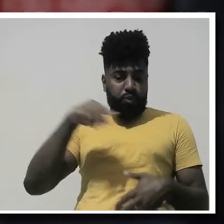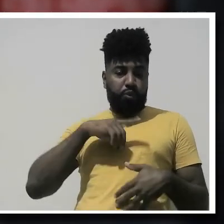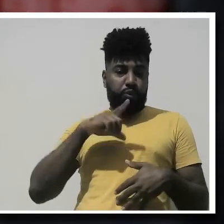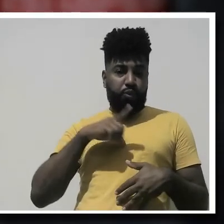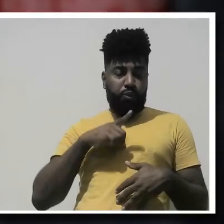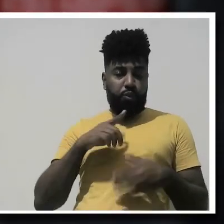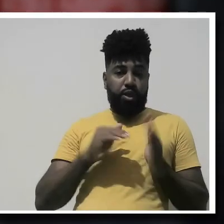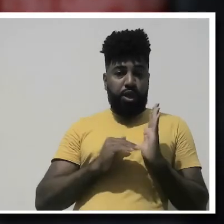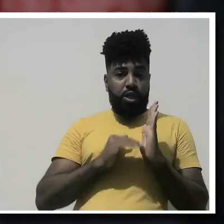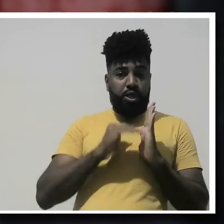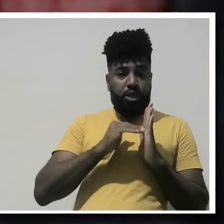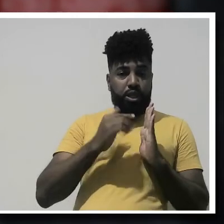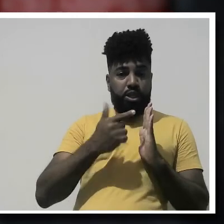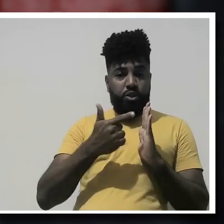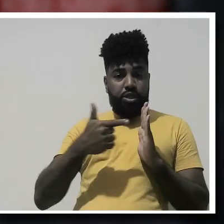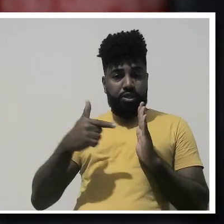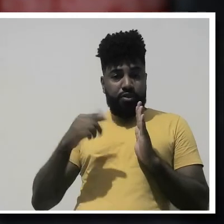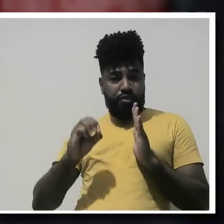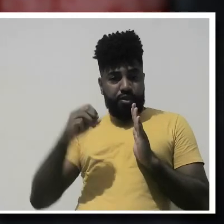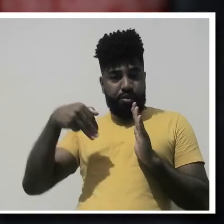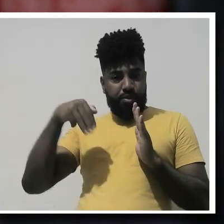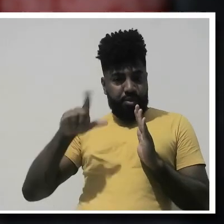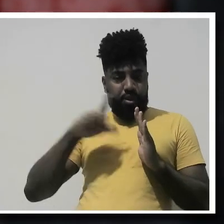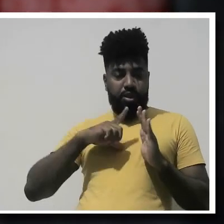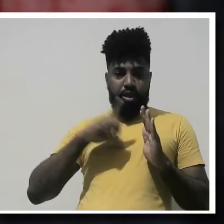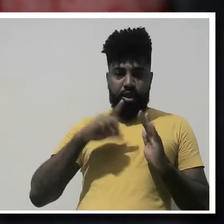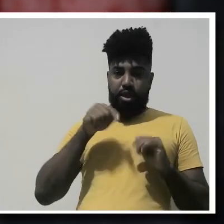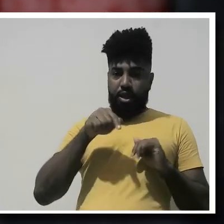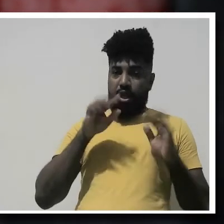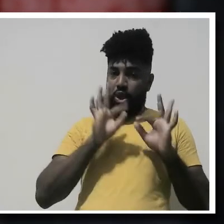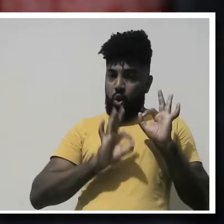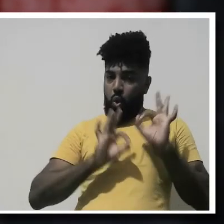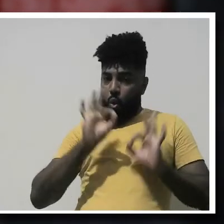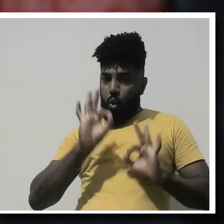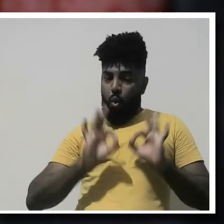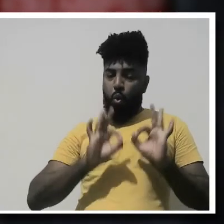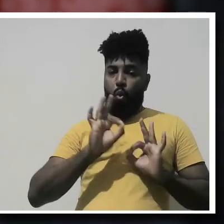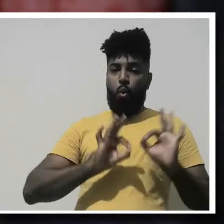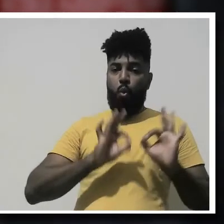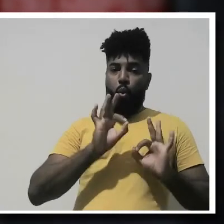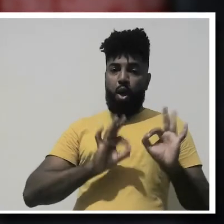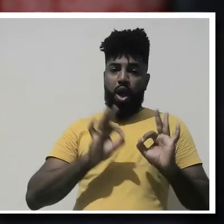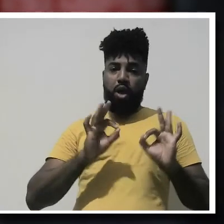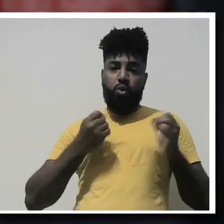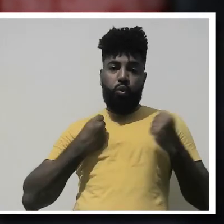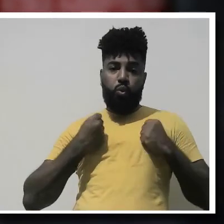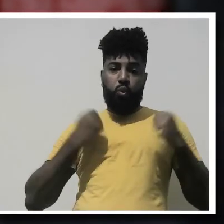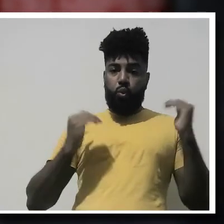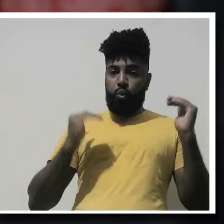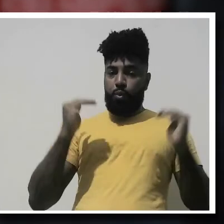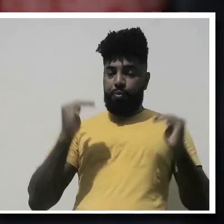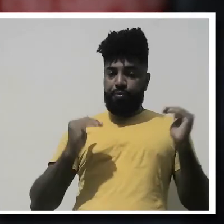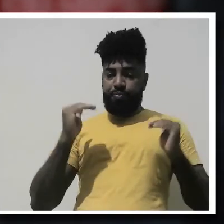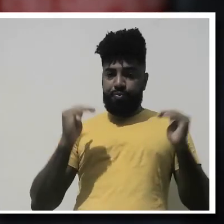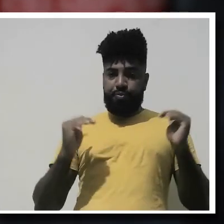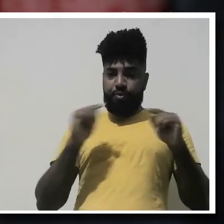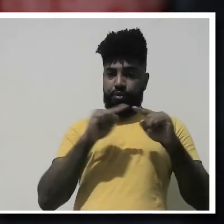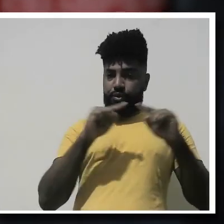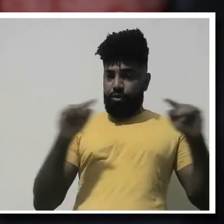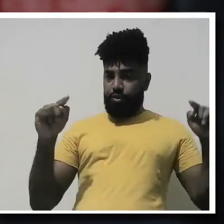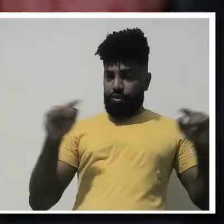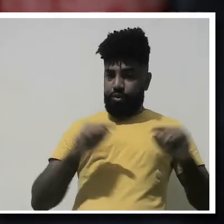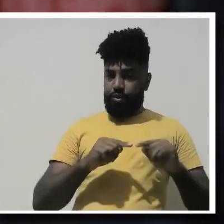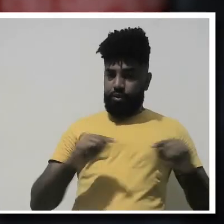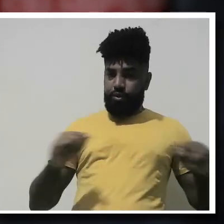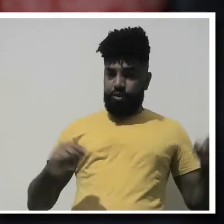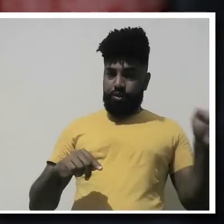em 220 ml de produto. Então, aqui é só a gente fazer uma regra de 3 bem simples, né? Se tem 23 gramas em 220 ml, e